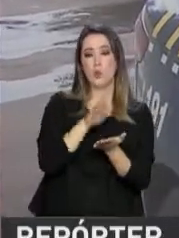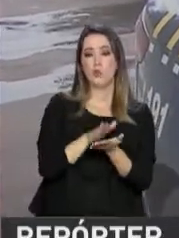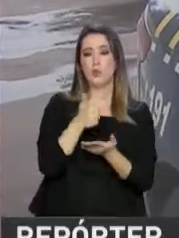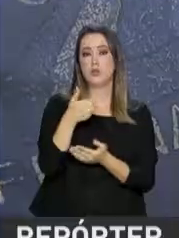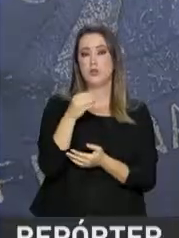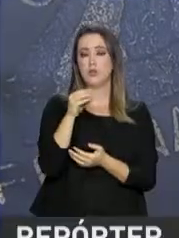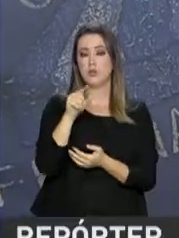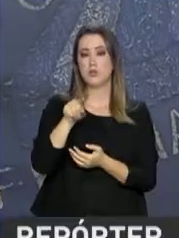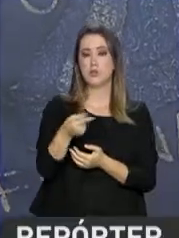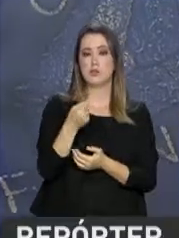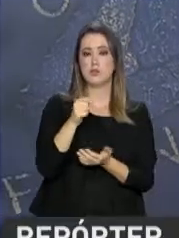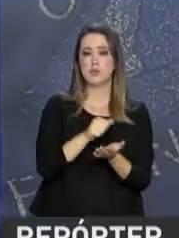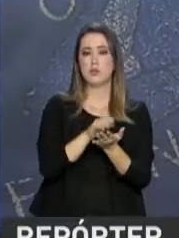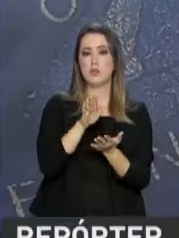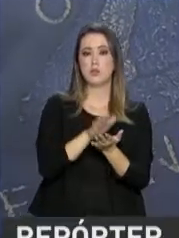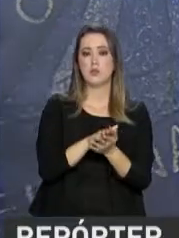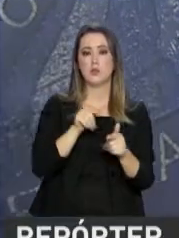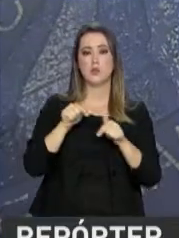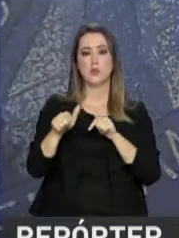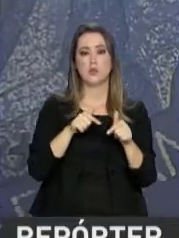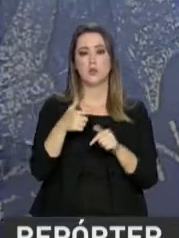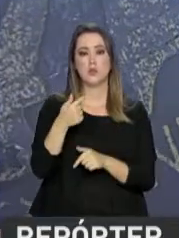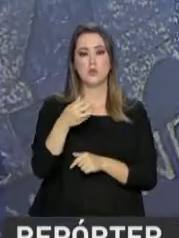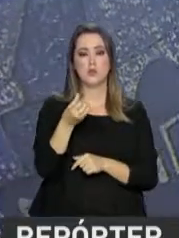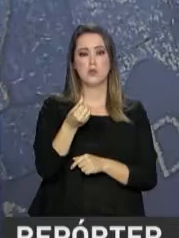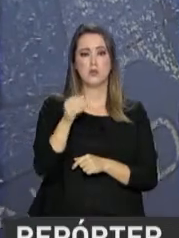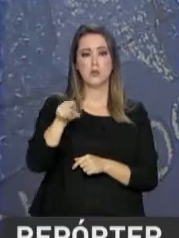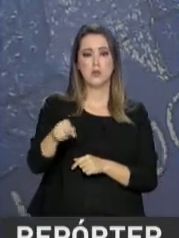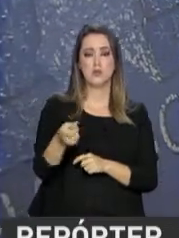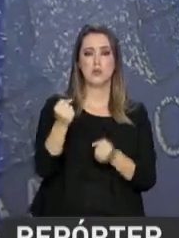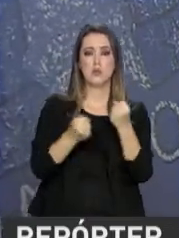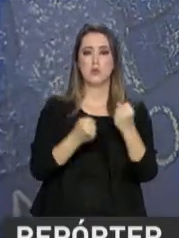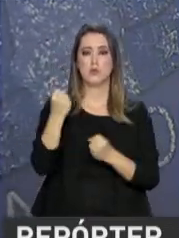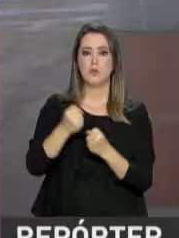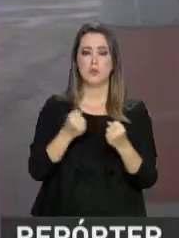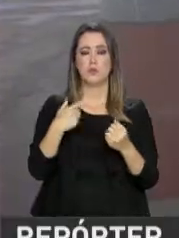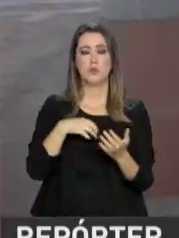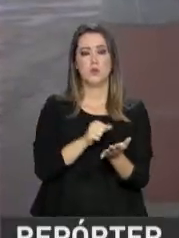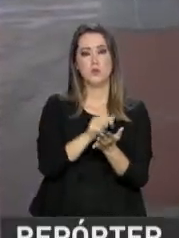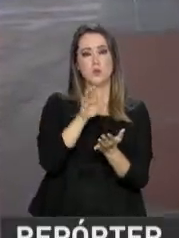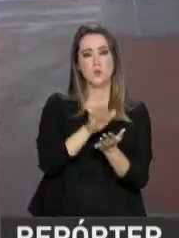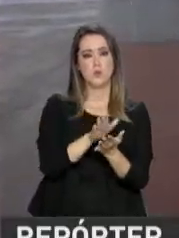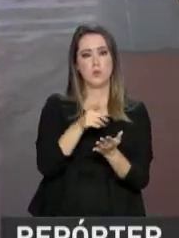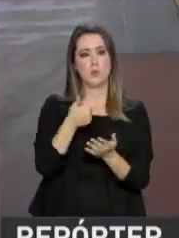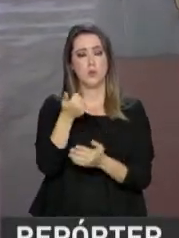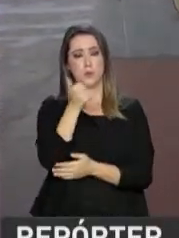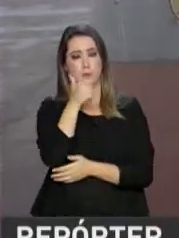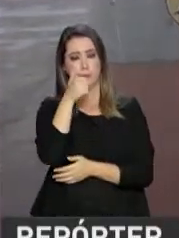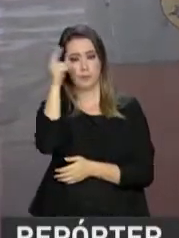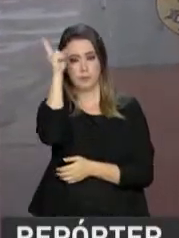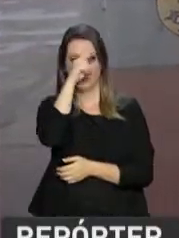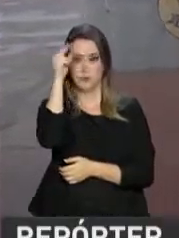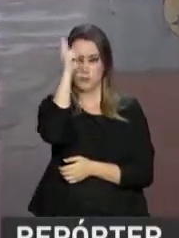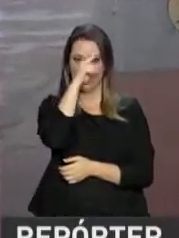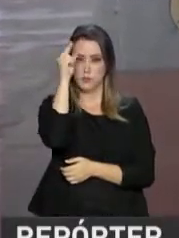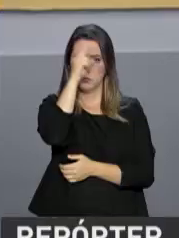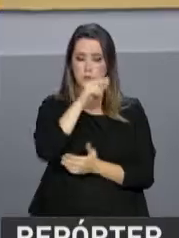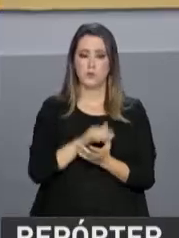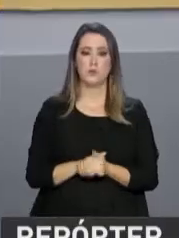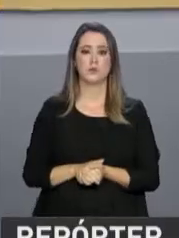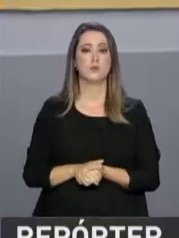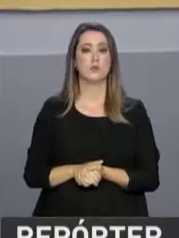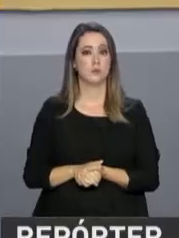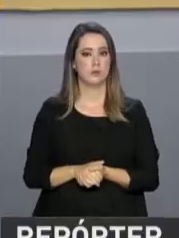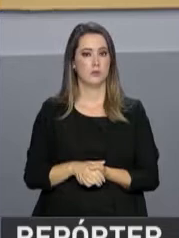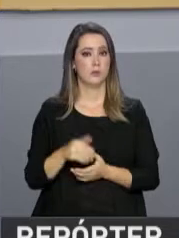autuações na operação e 760 condutores foram autuados por dirigirem sob efeito de